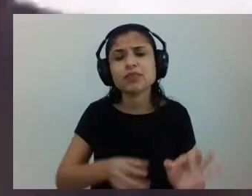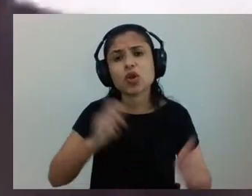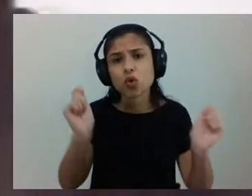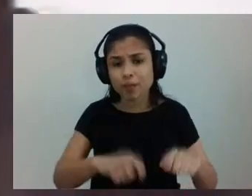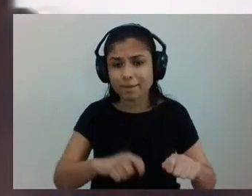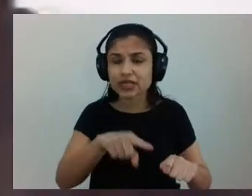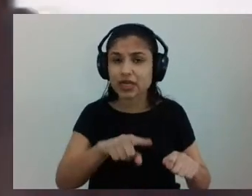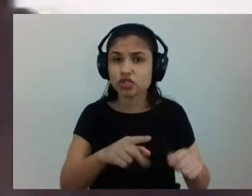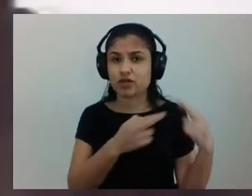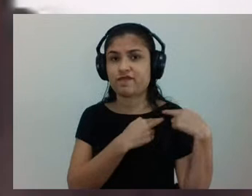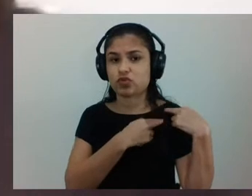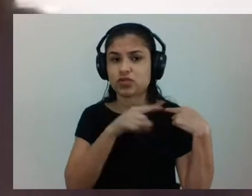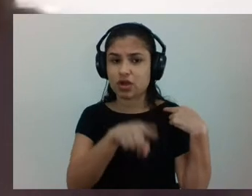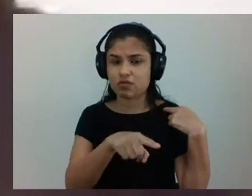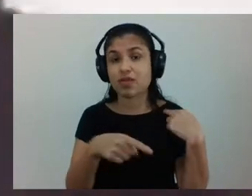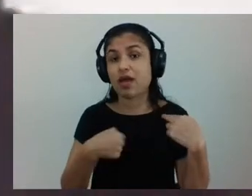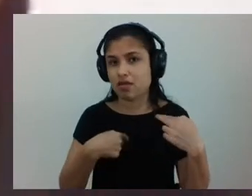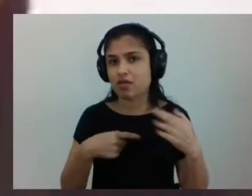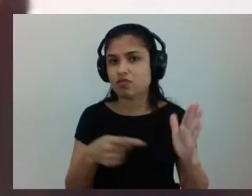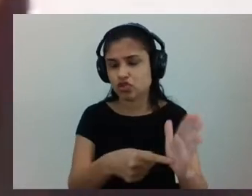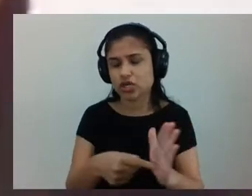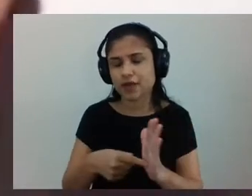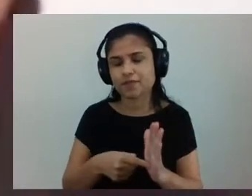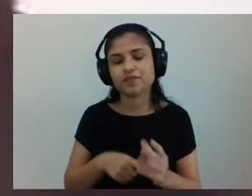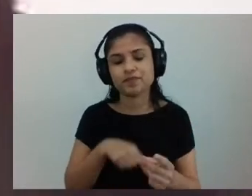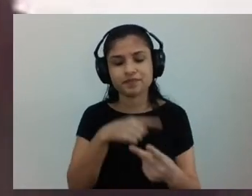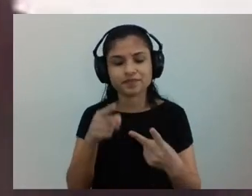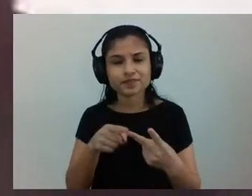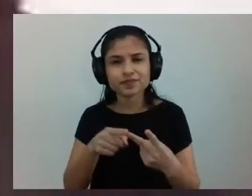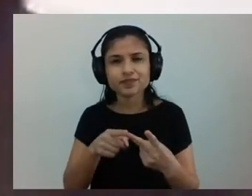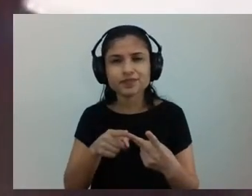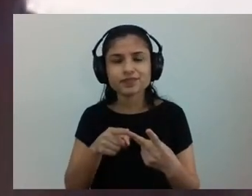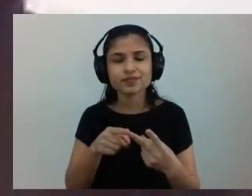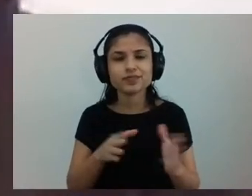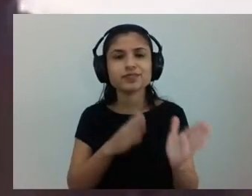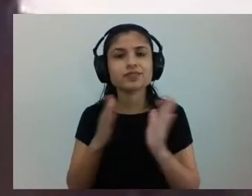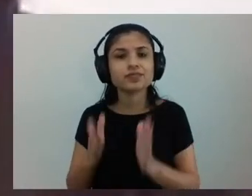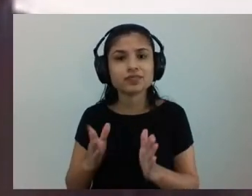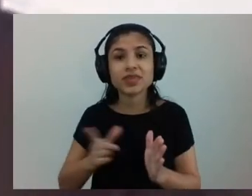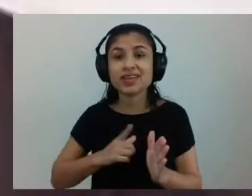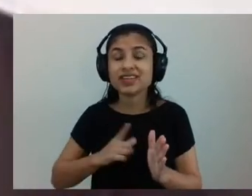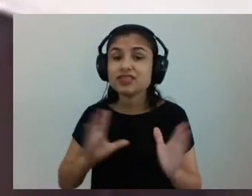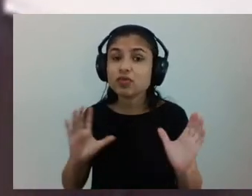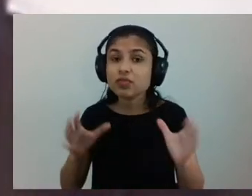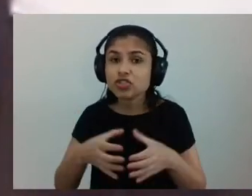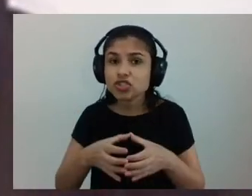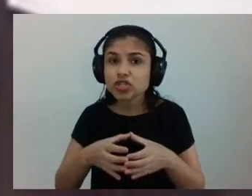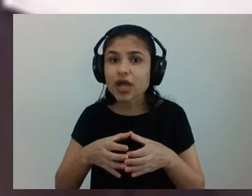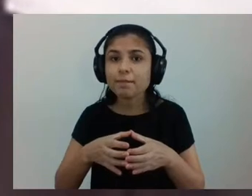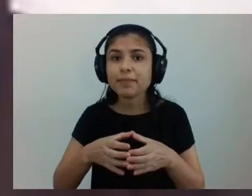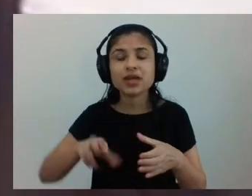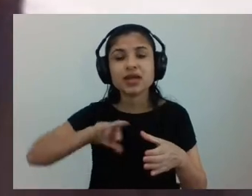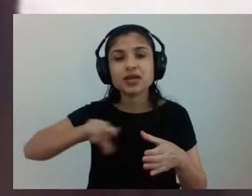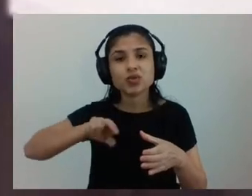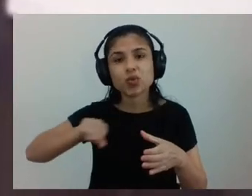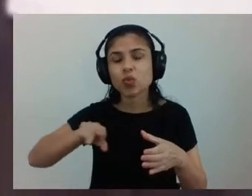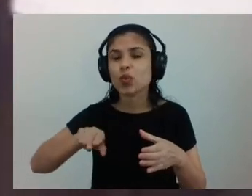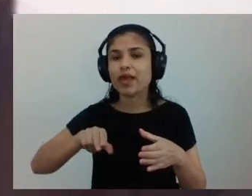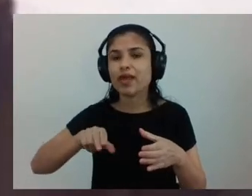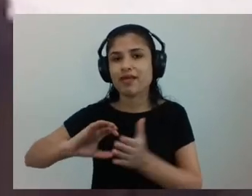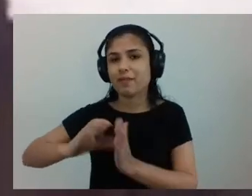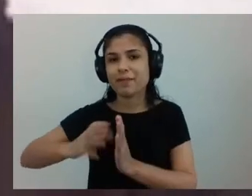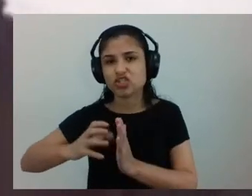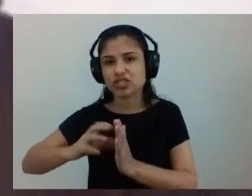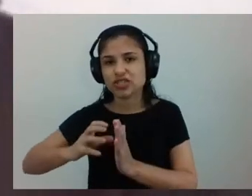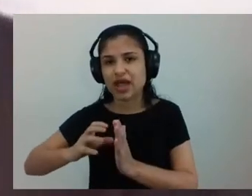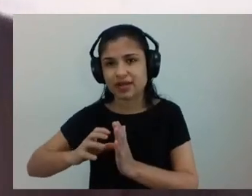Essa é a primeira parte. A segunda parte é realmente ter uma equipe, uma chapa apartidária, não a política,